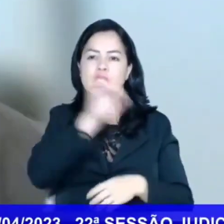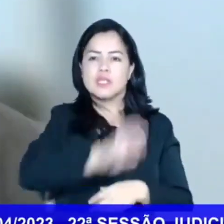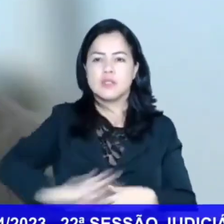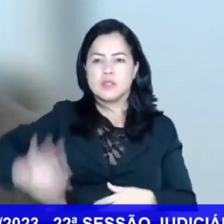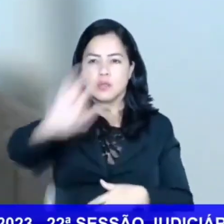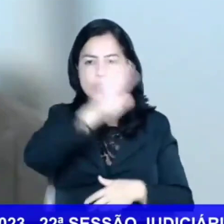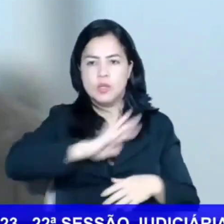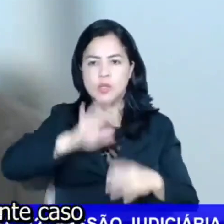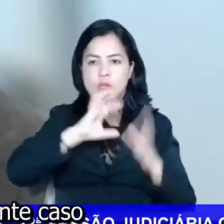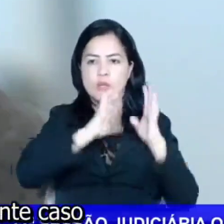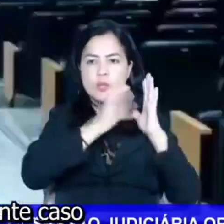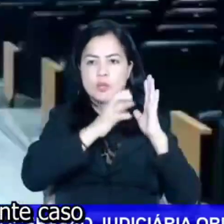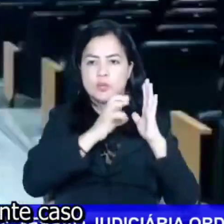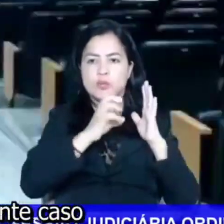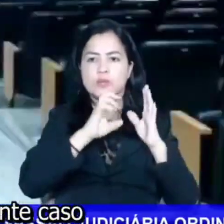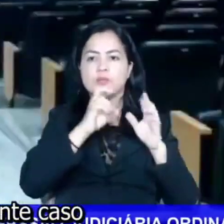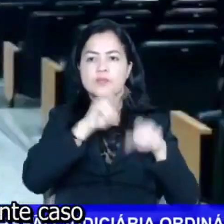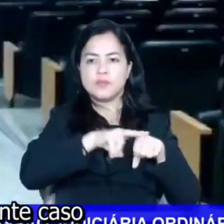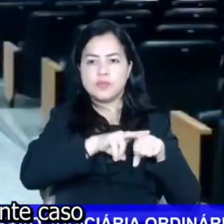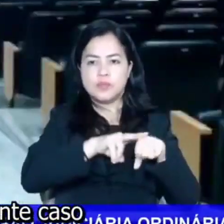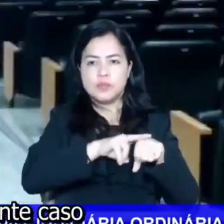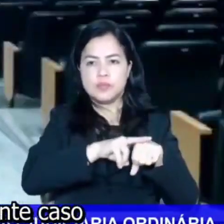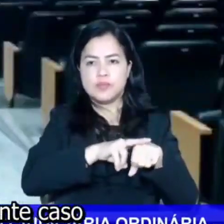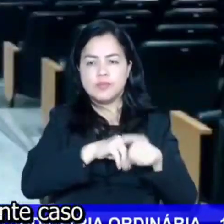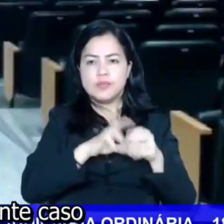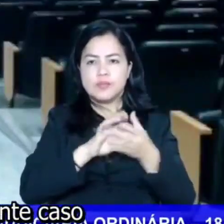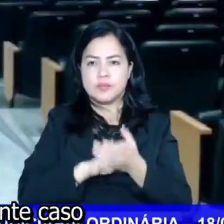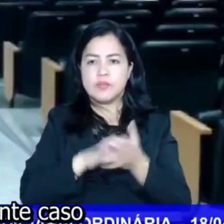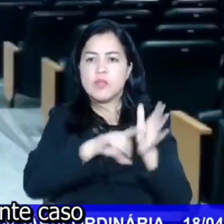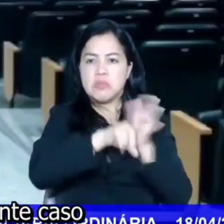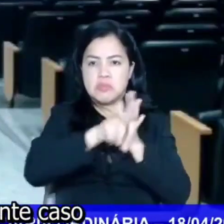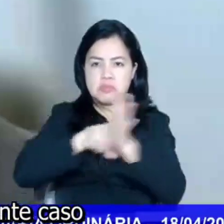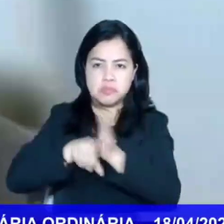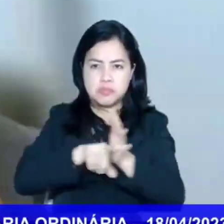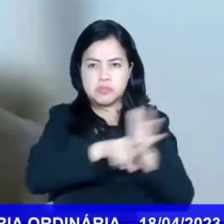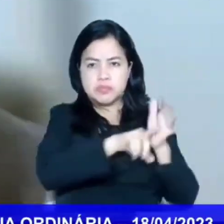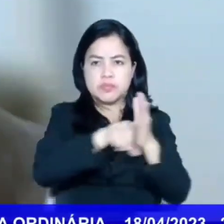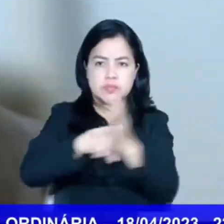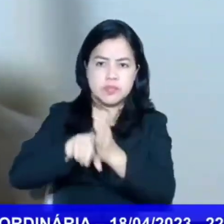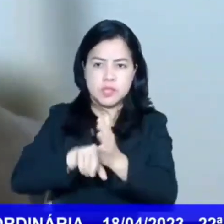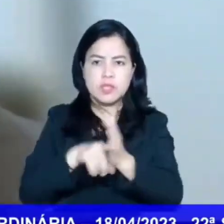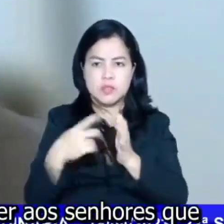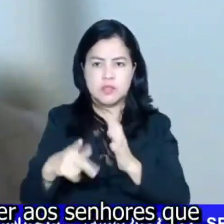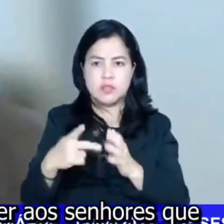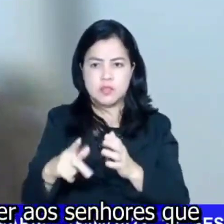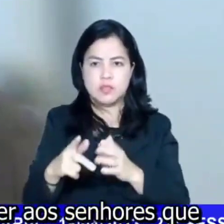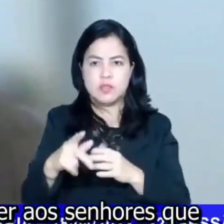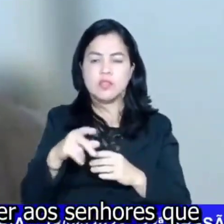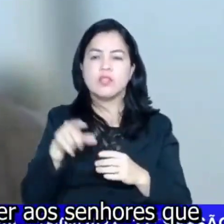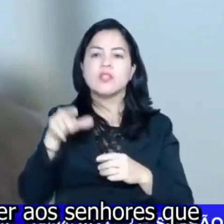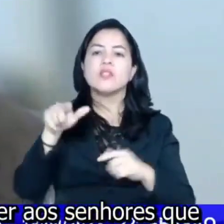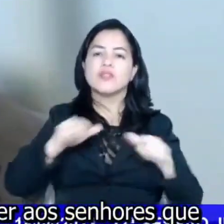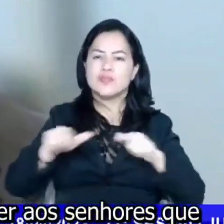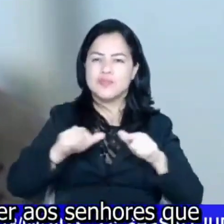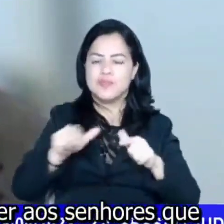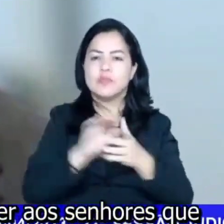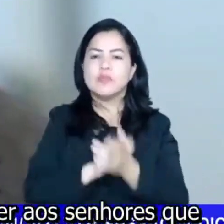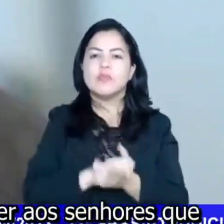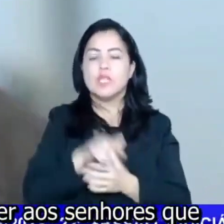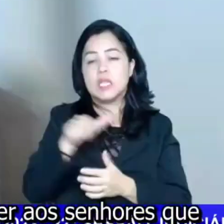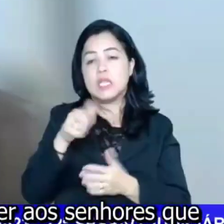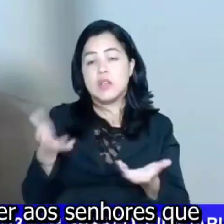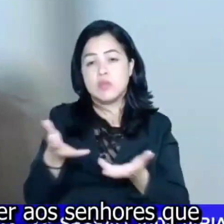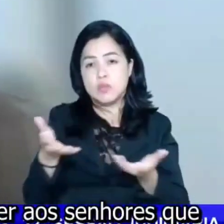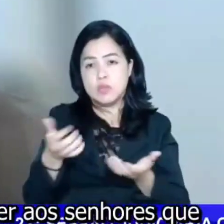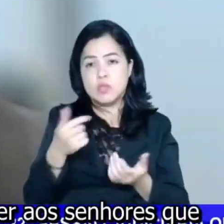arrolado na inicial como investigado no presente caso. E aqui, excelentes, a título de